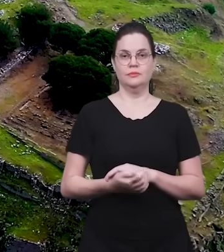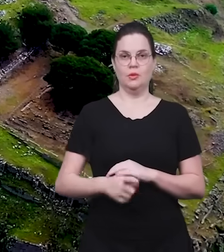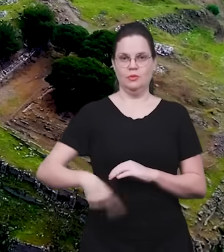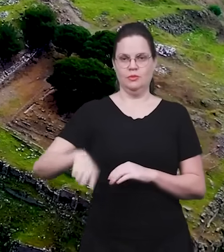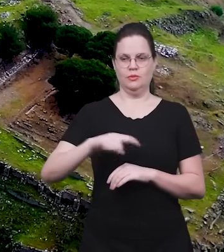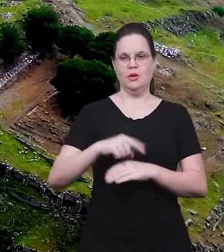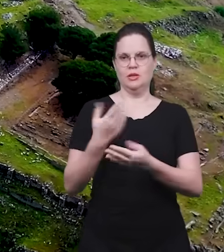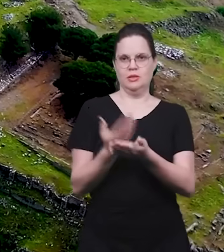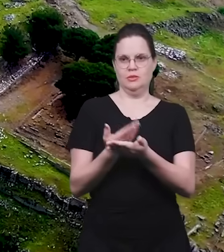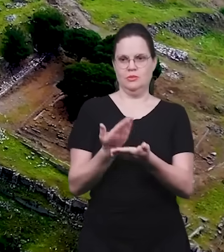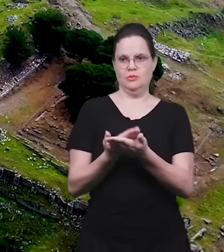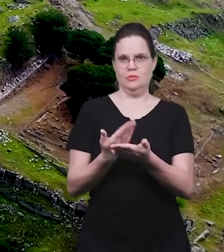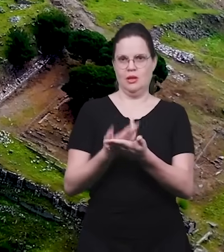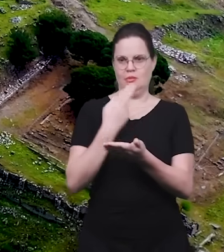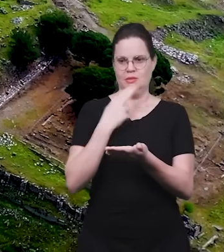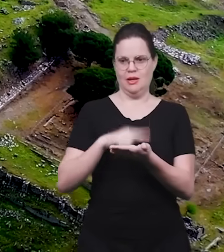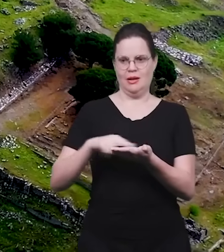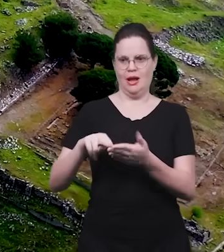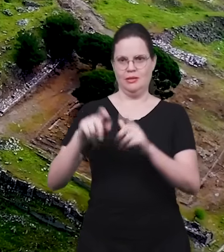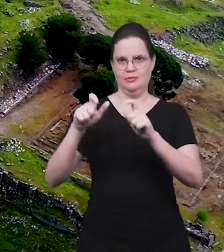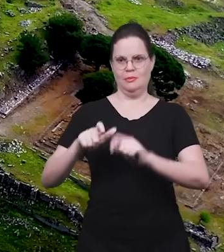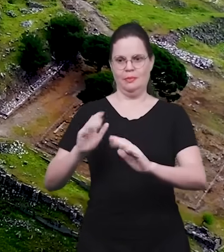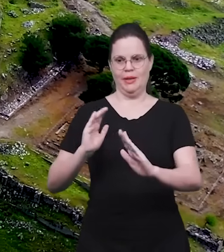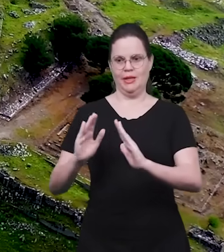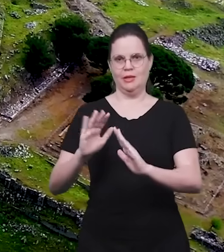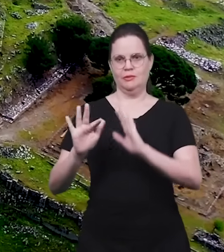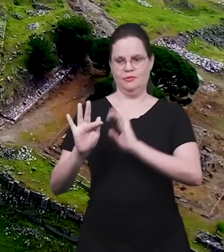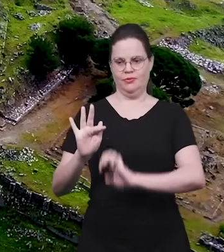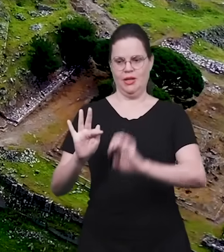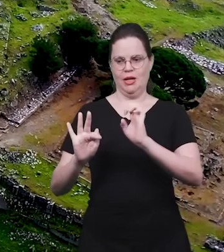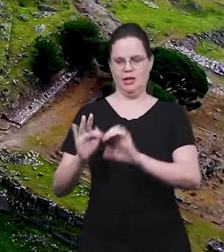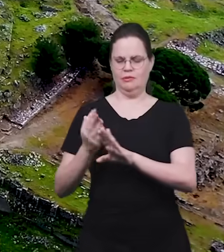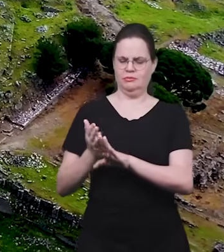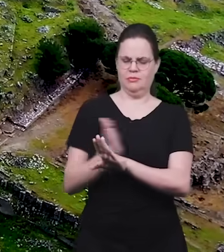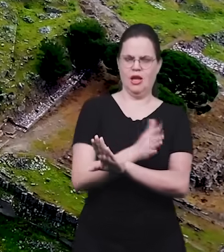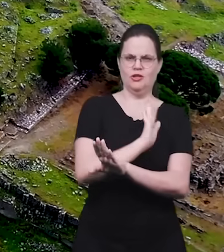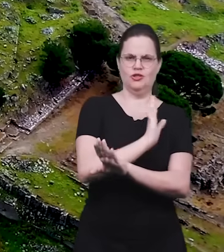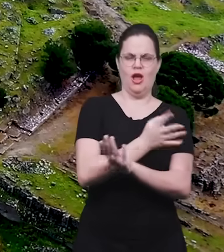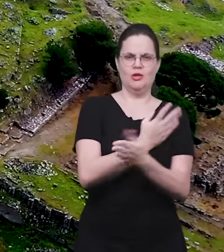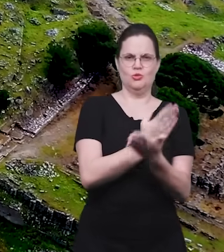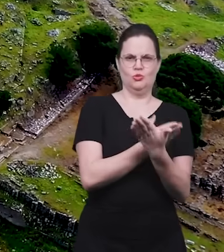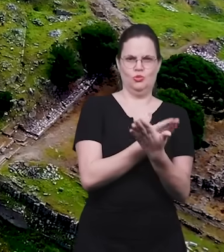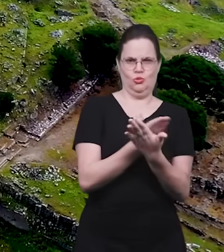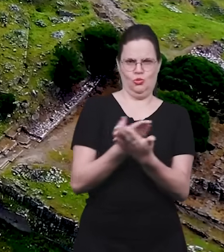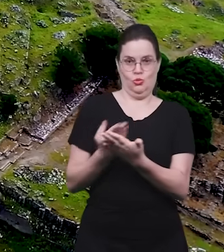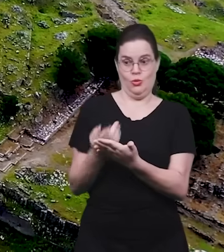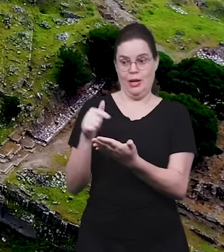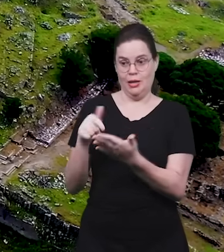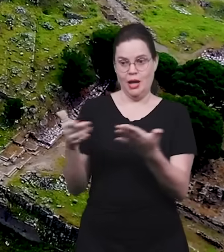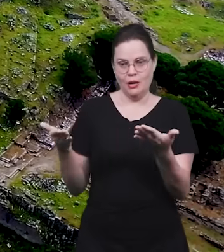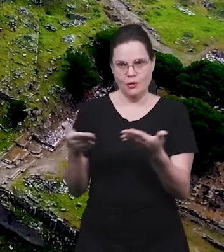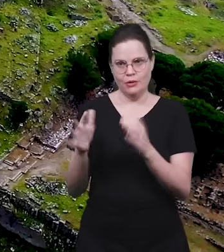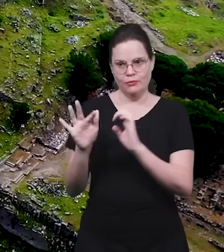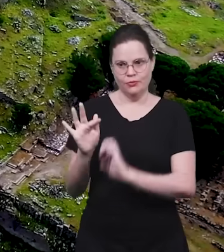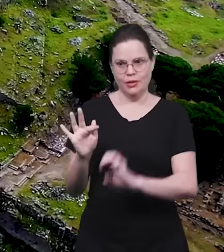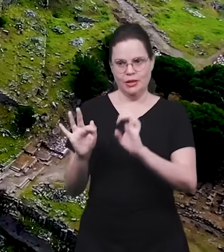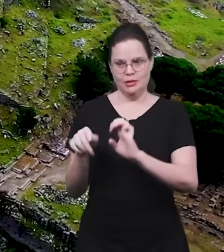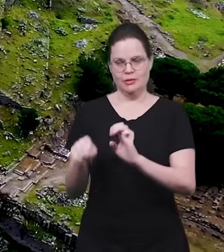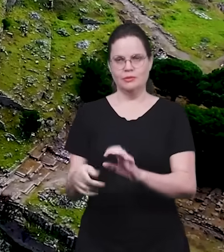estudo dessa carta, já vimos as anteriores, o que se observa é